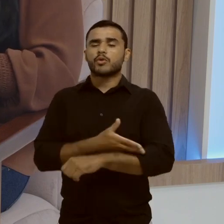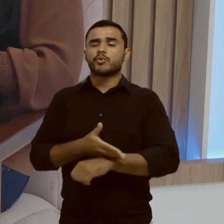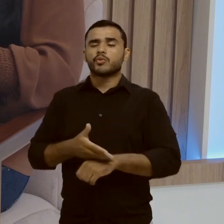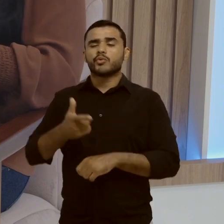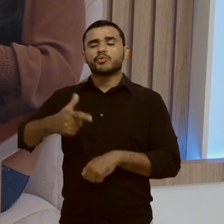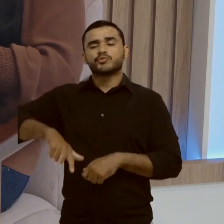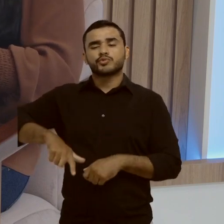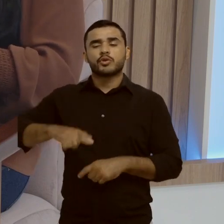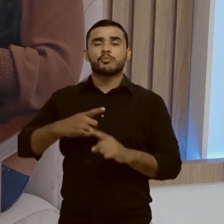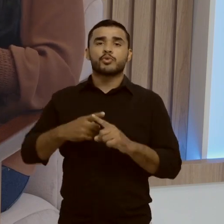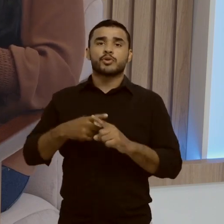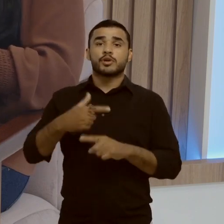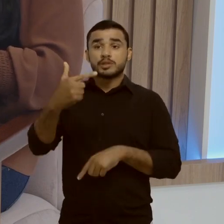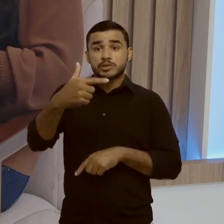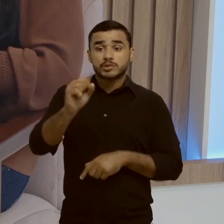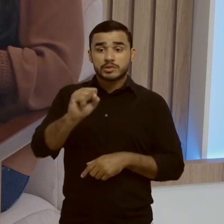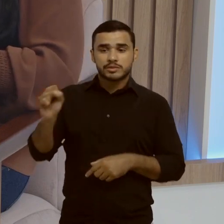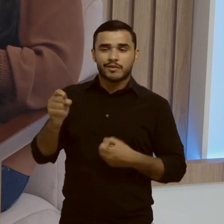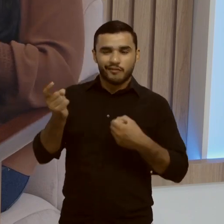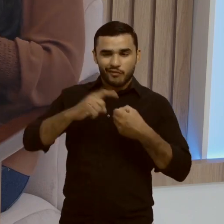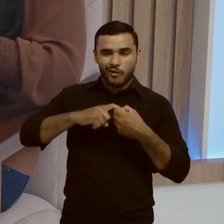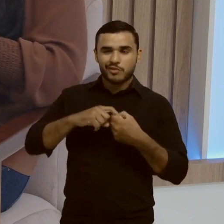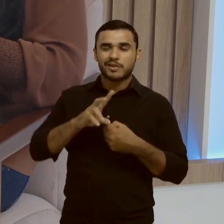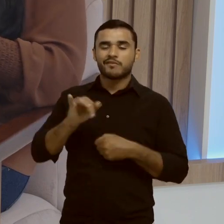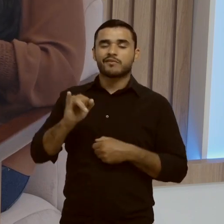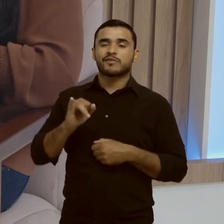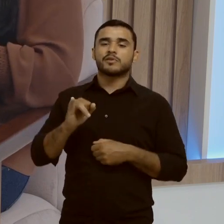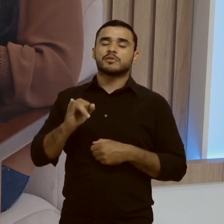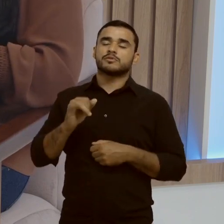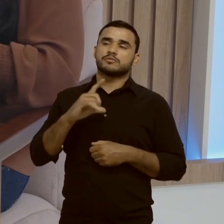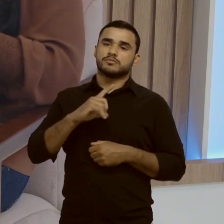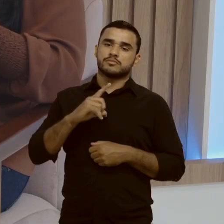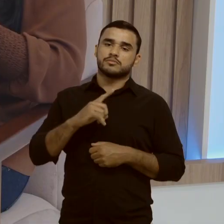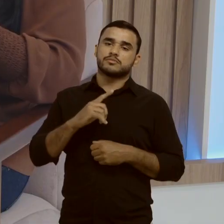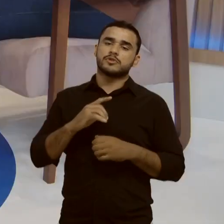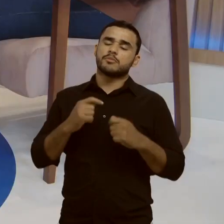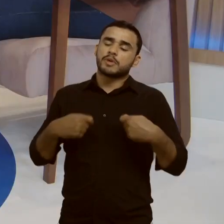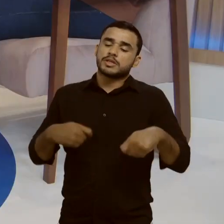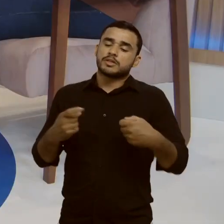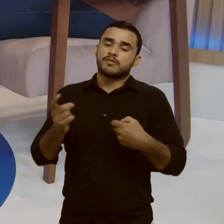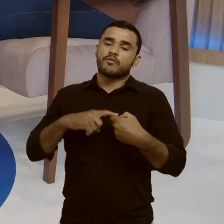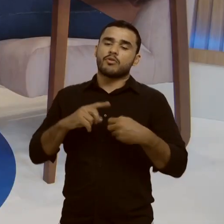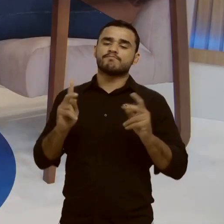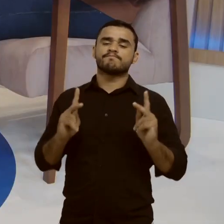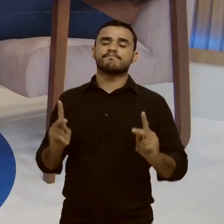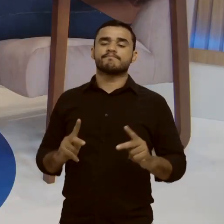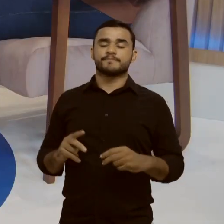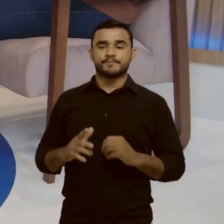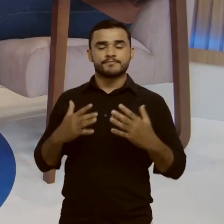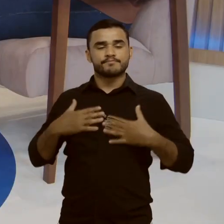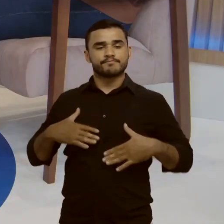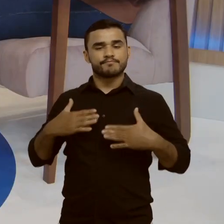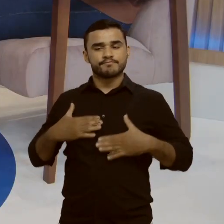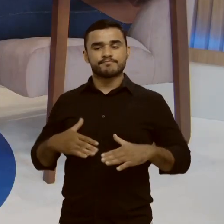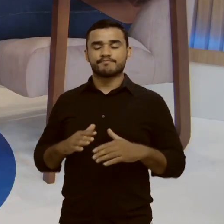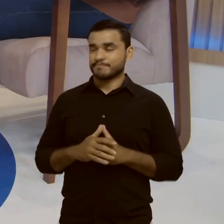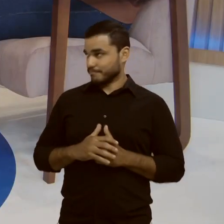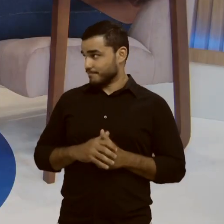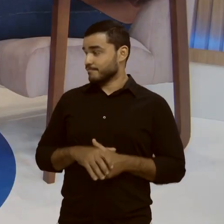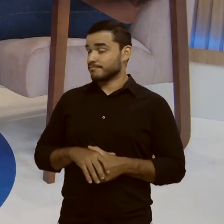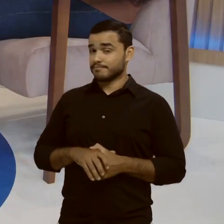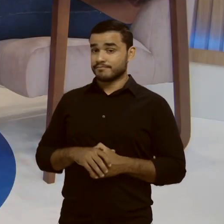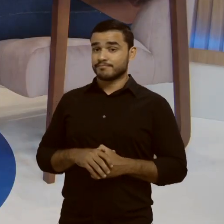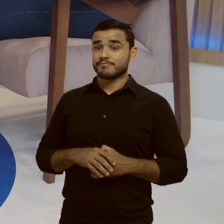enquanto família, ir avisando, ir preparando, vai ser uma volta bem tranquila. Além de, né, as crianças vão chegar muito felizes